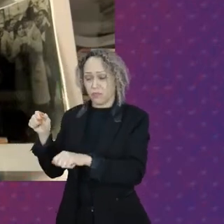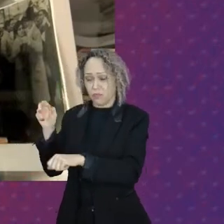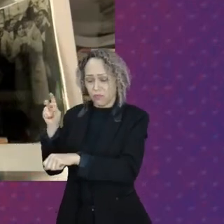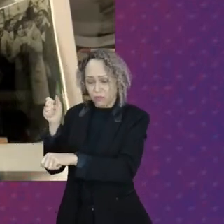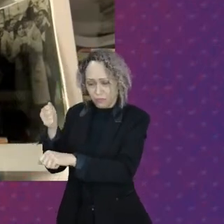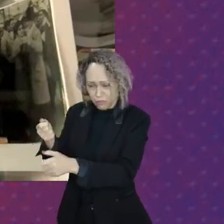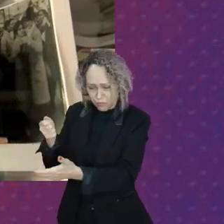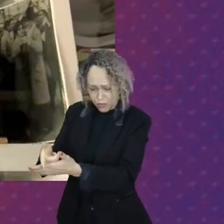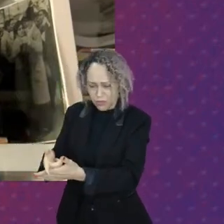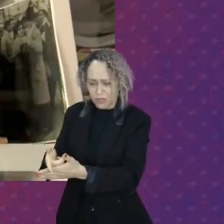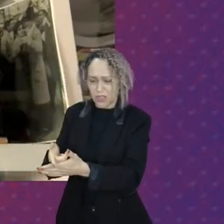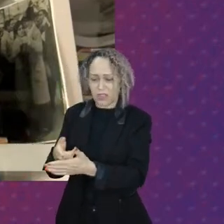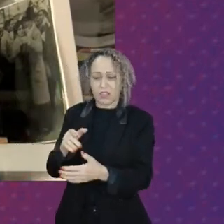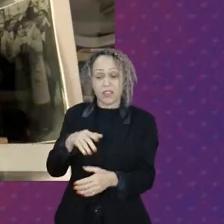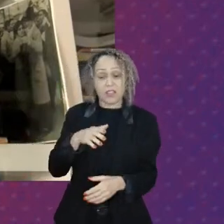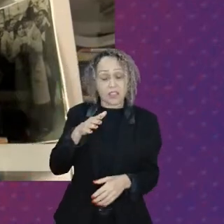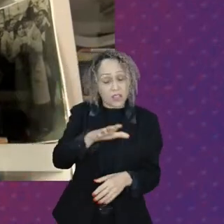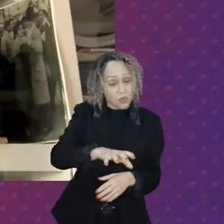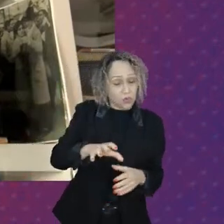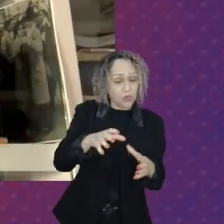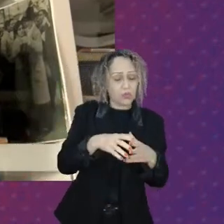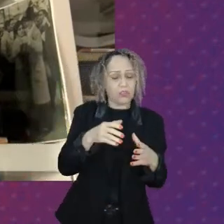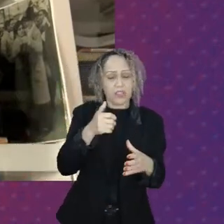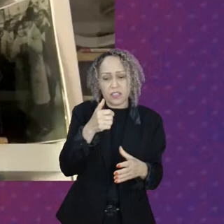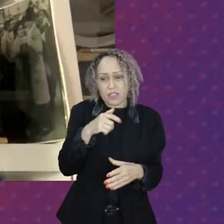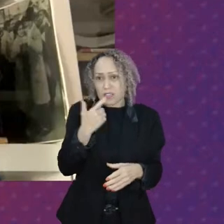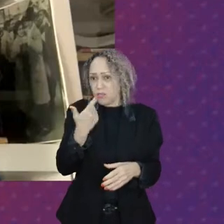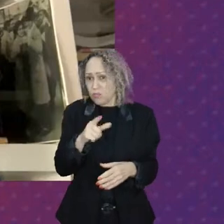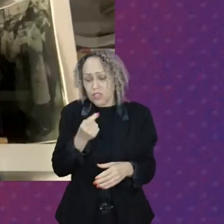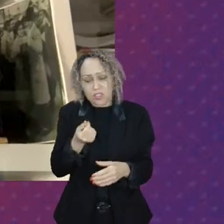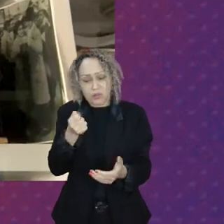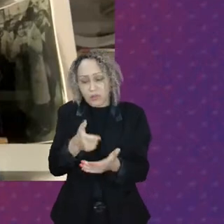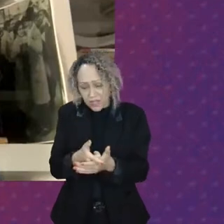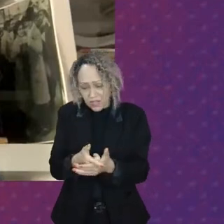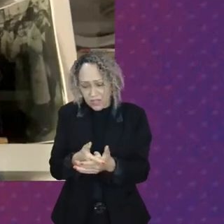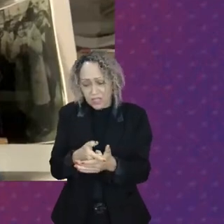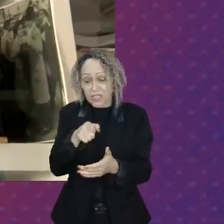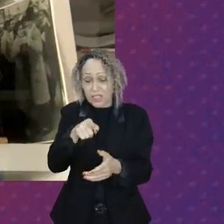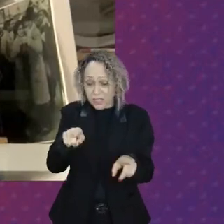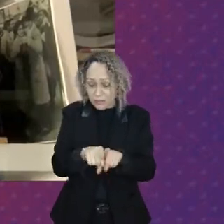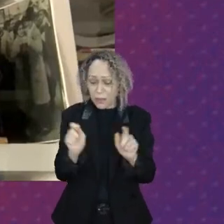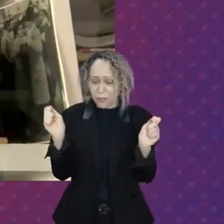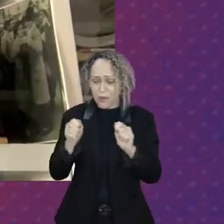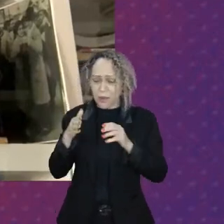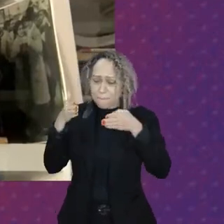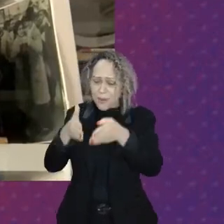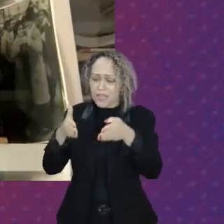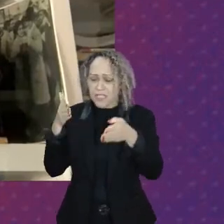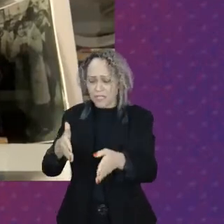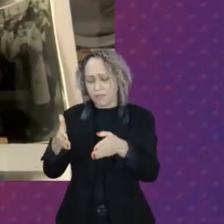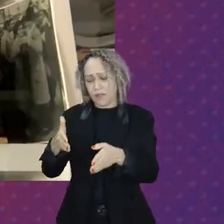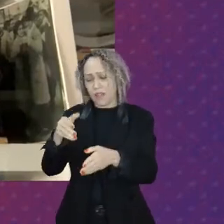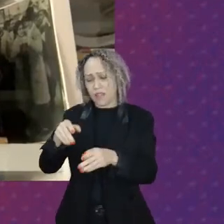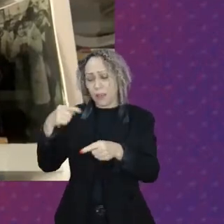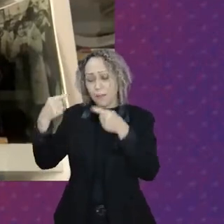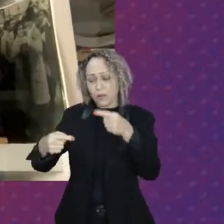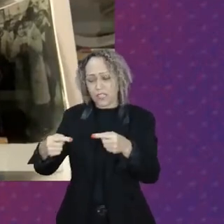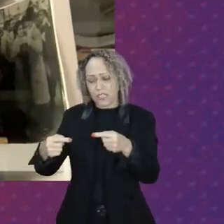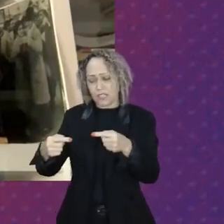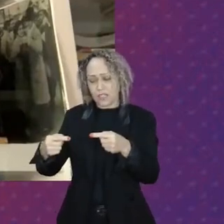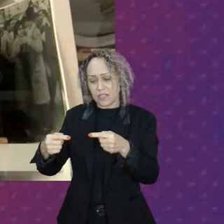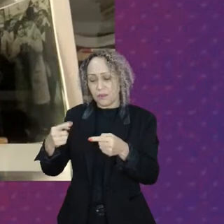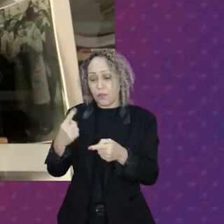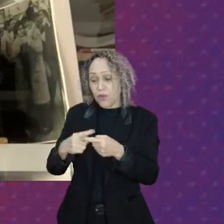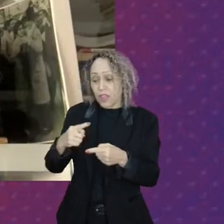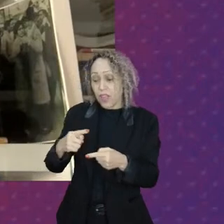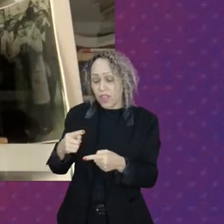essa difícil, importante e linda campanha a ser realizada para buscar o fim